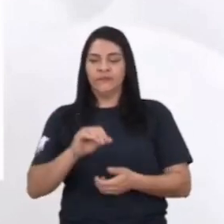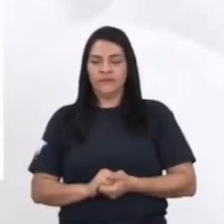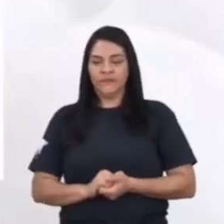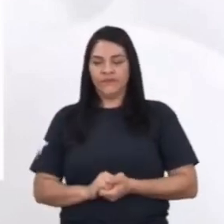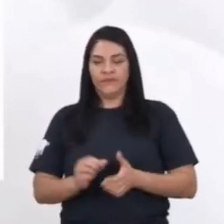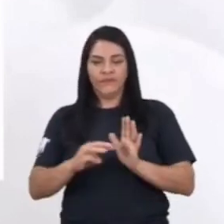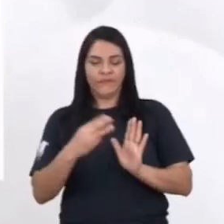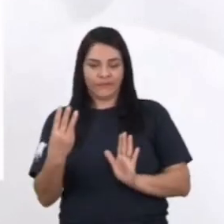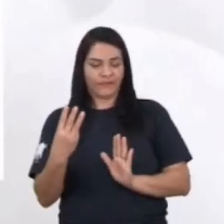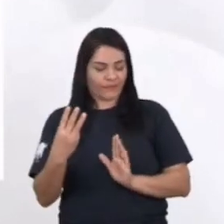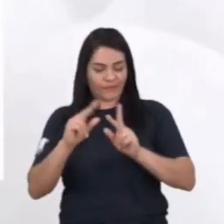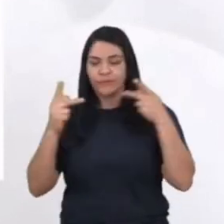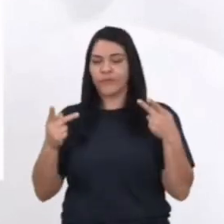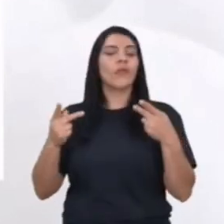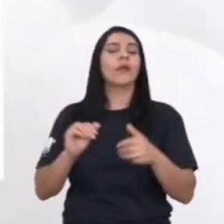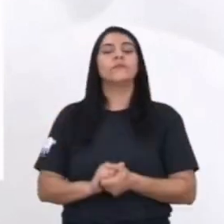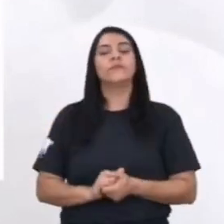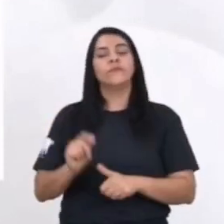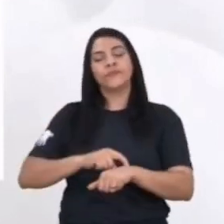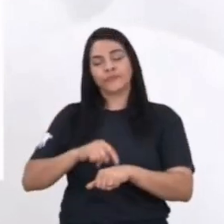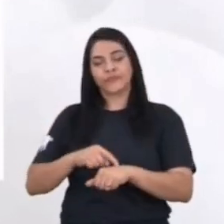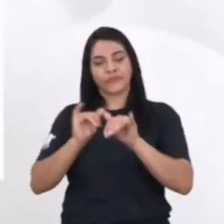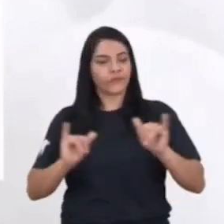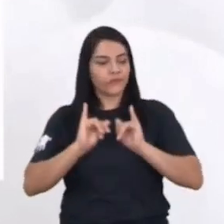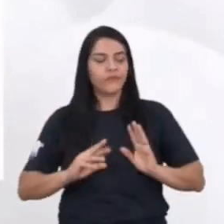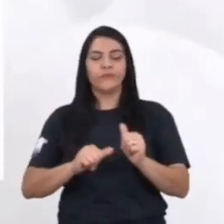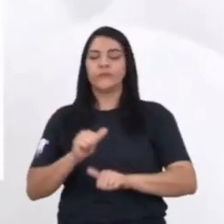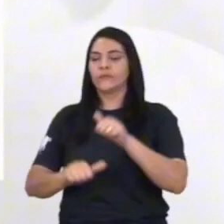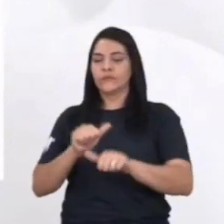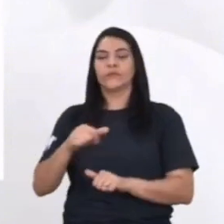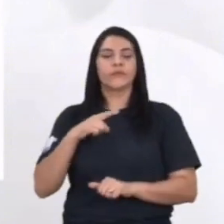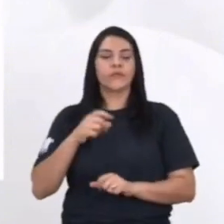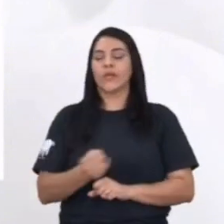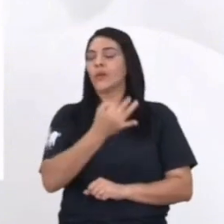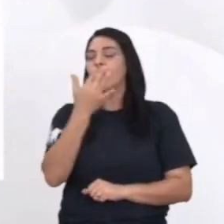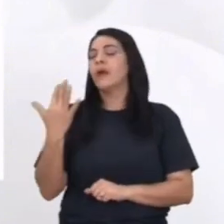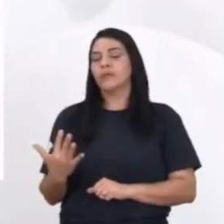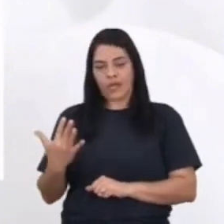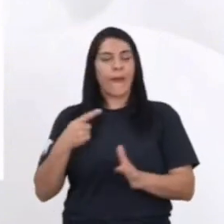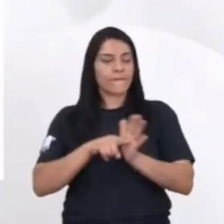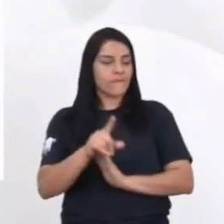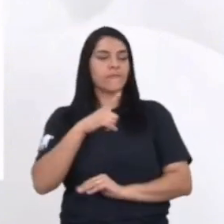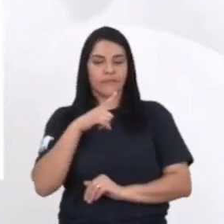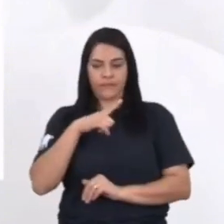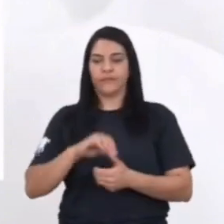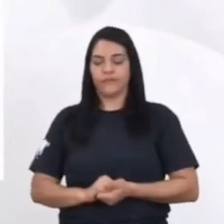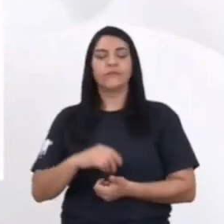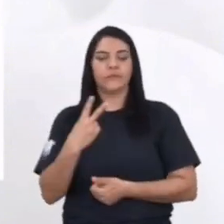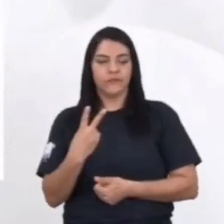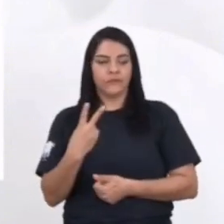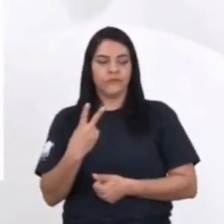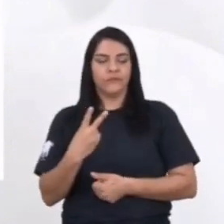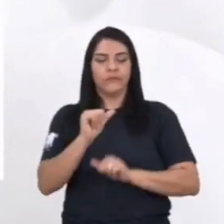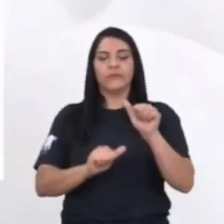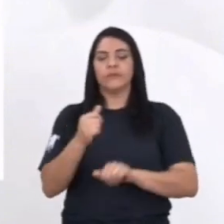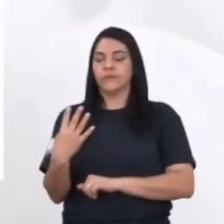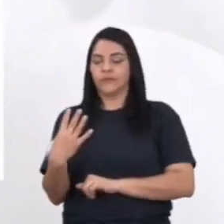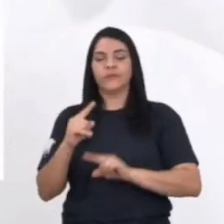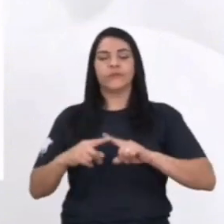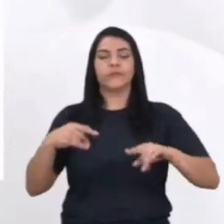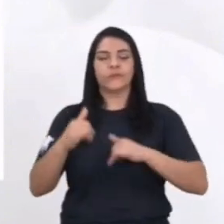aqui o terceiro bimestre, né, como momento aí de lançamento dessas mudanças. A gente ampliou o número, né, a quantidade de questões oferecidas de 2 para 4 no material